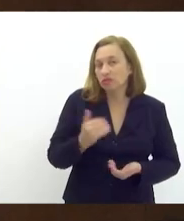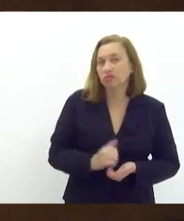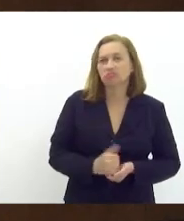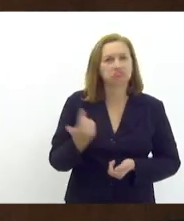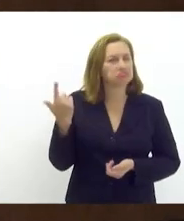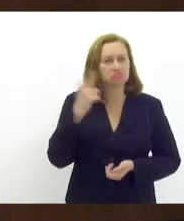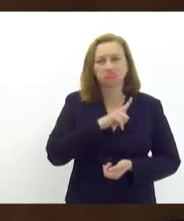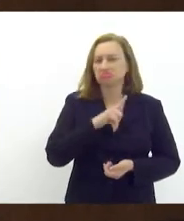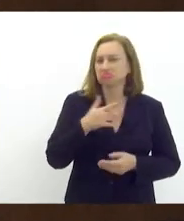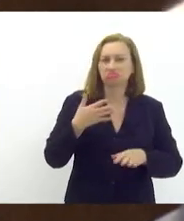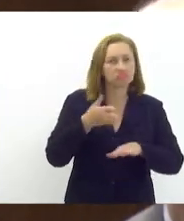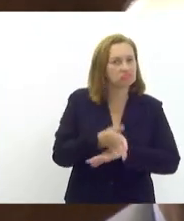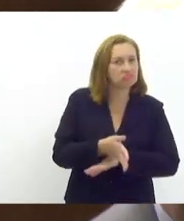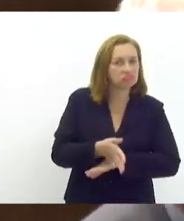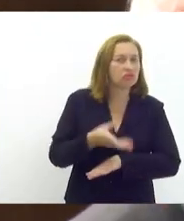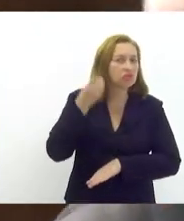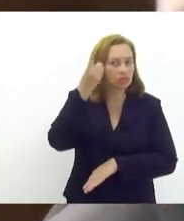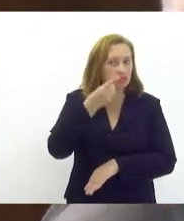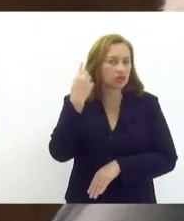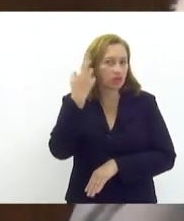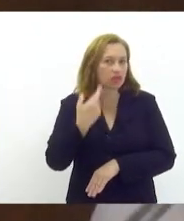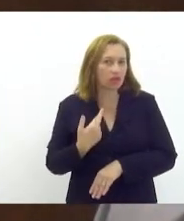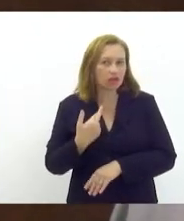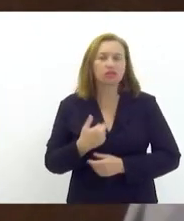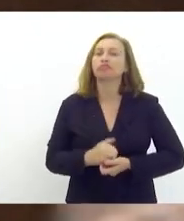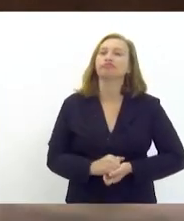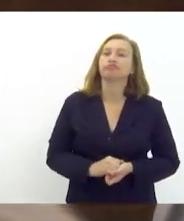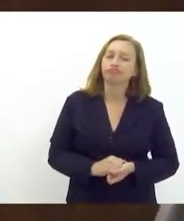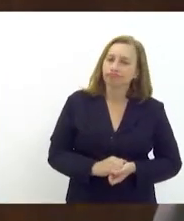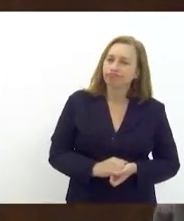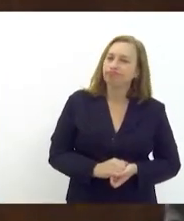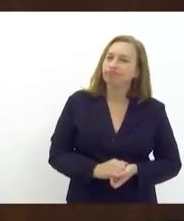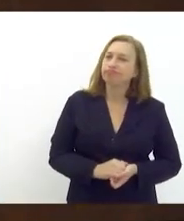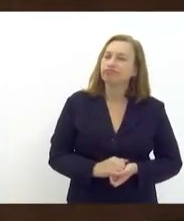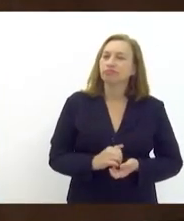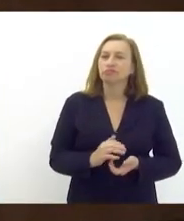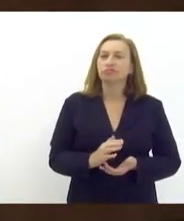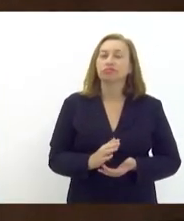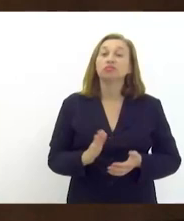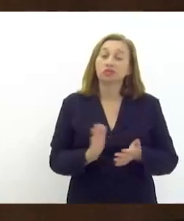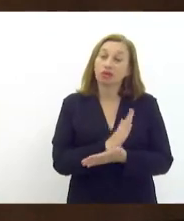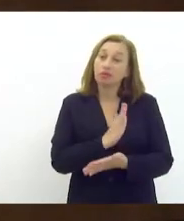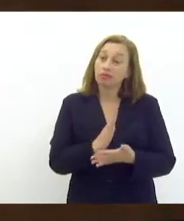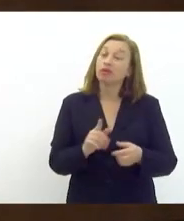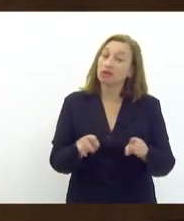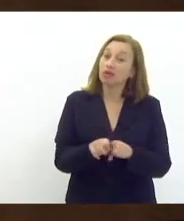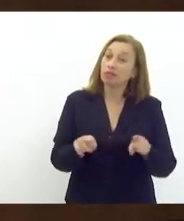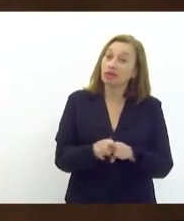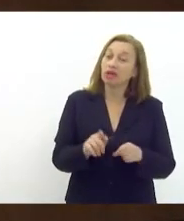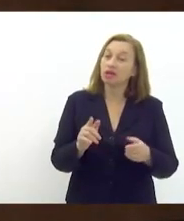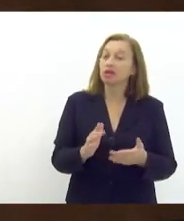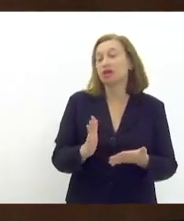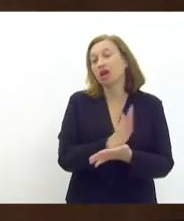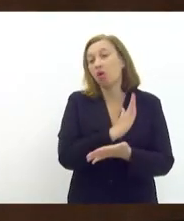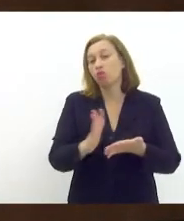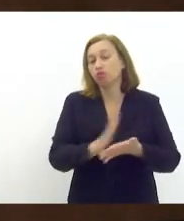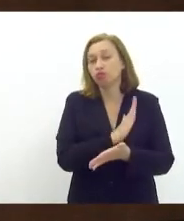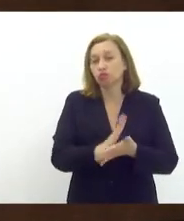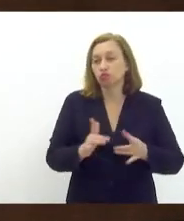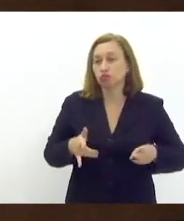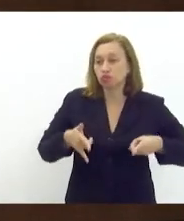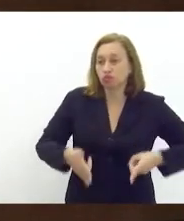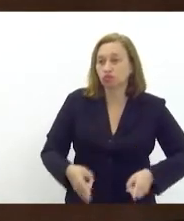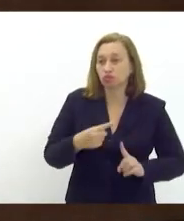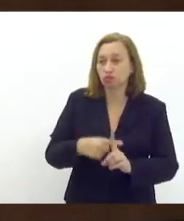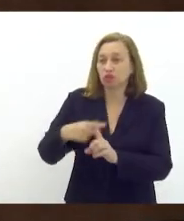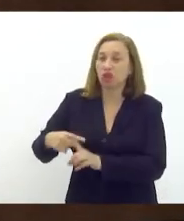conseguiu entrar deputada Renata em determinados cemitérios não conseguiu entrar em determinadas